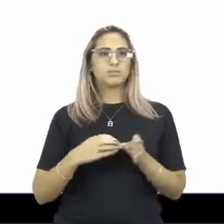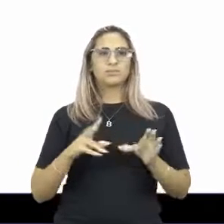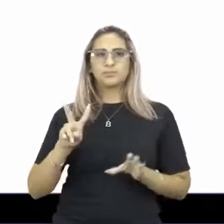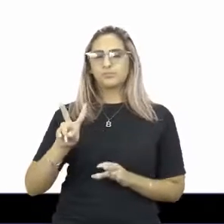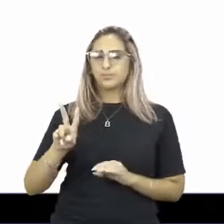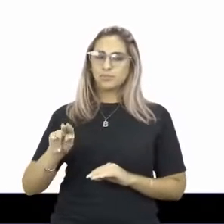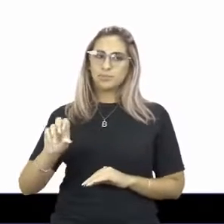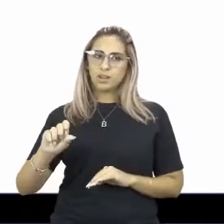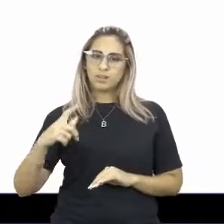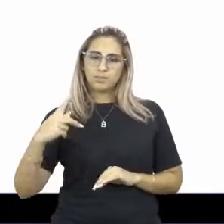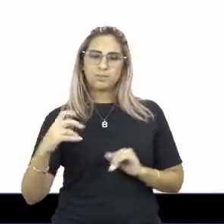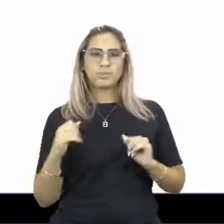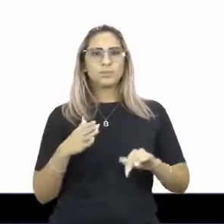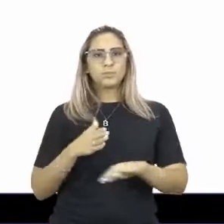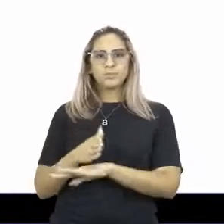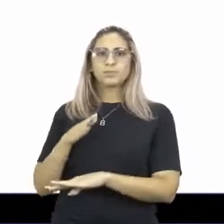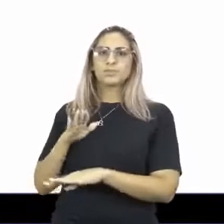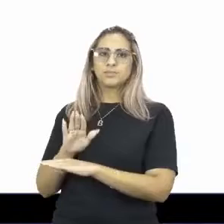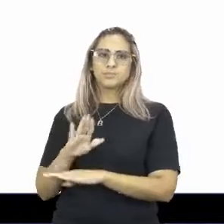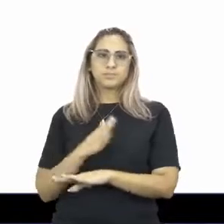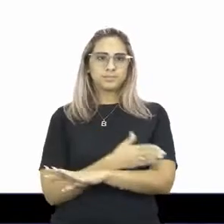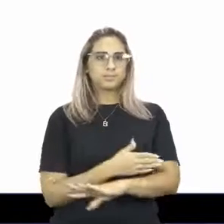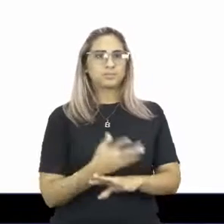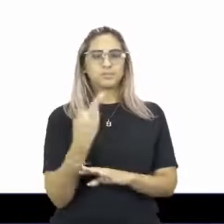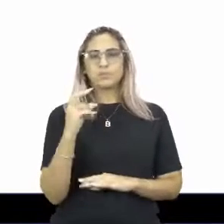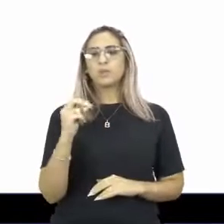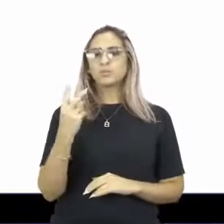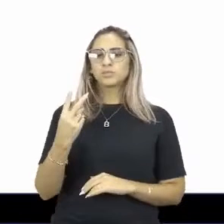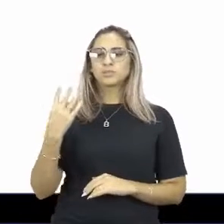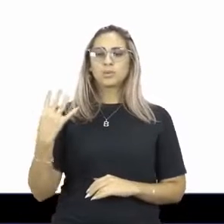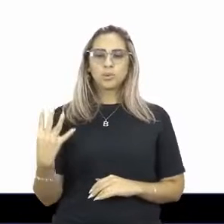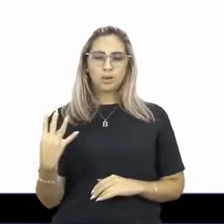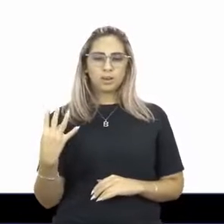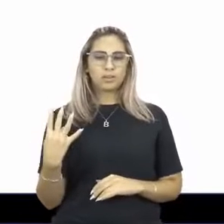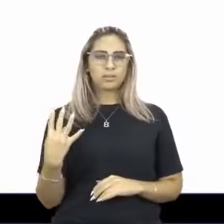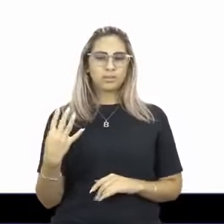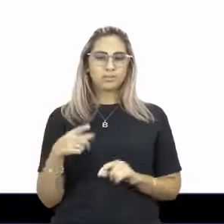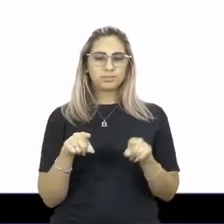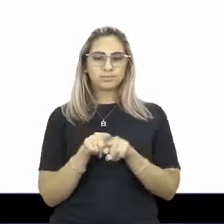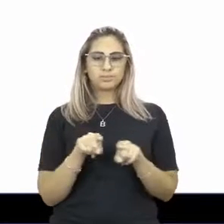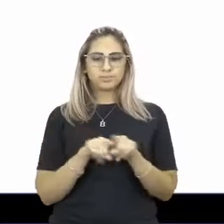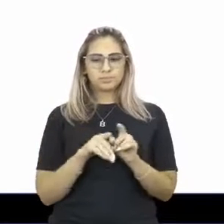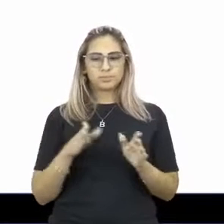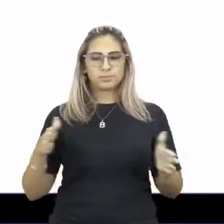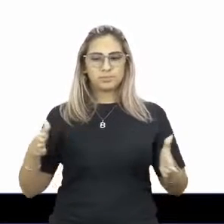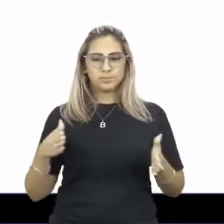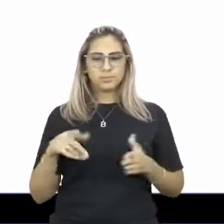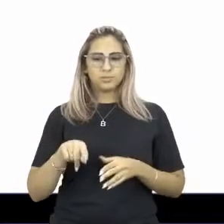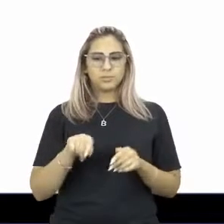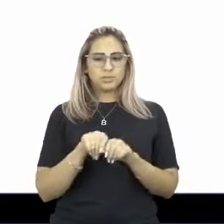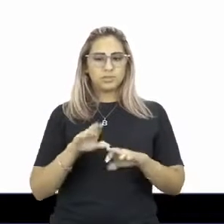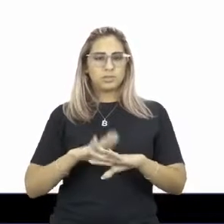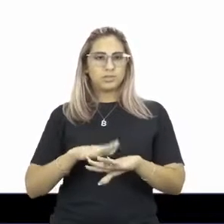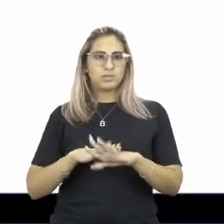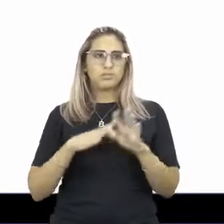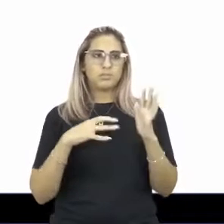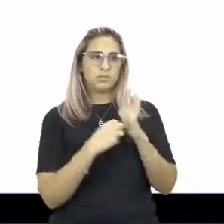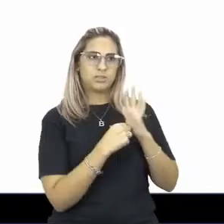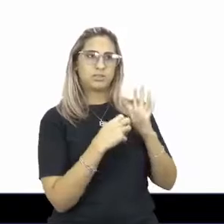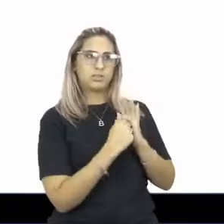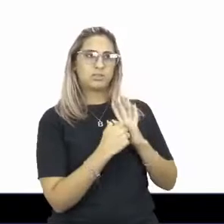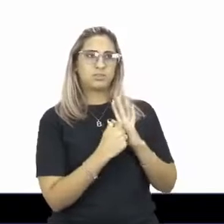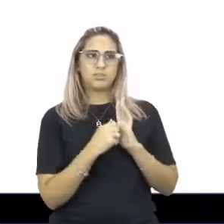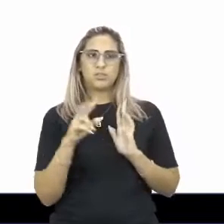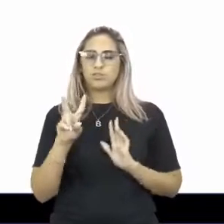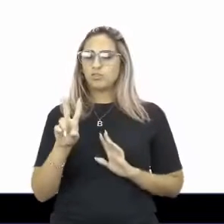ele pode participar agora da atribuição inicial em 2024, e também os docentes que fizeram lá a inscrição no